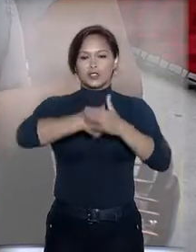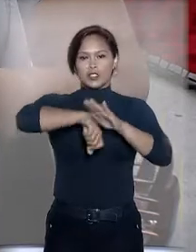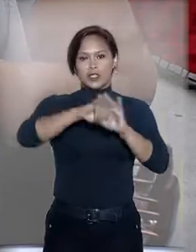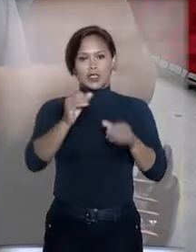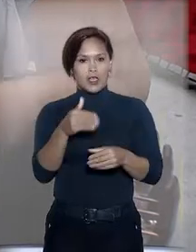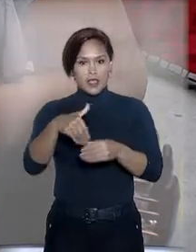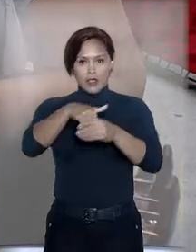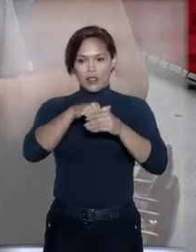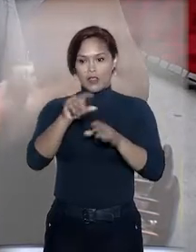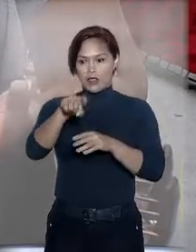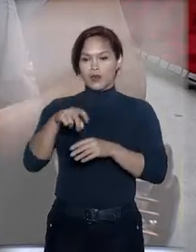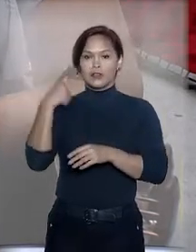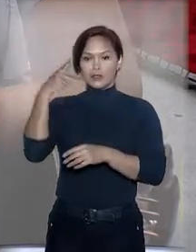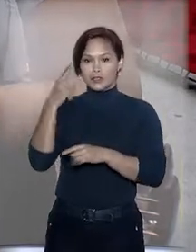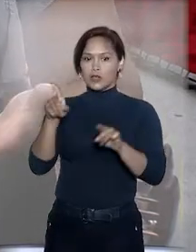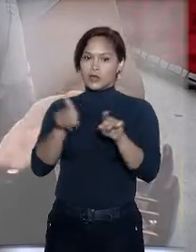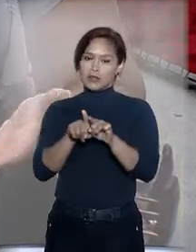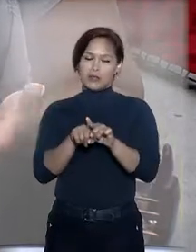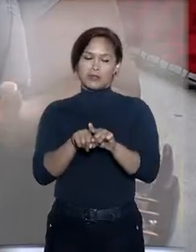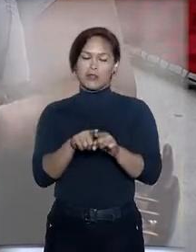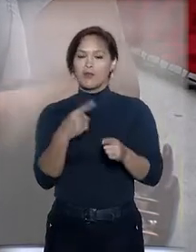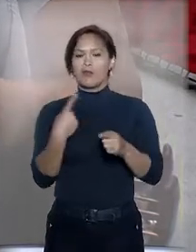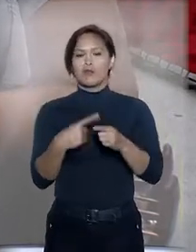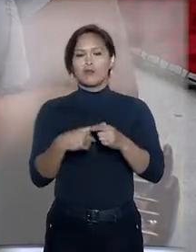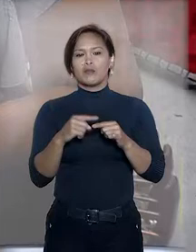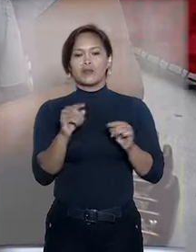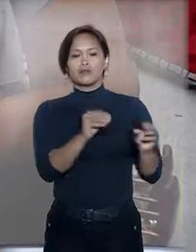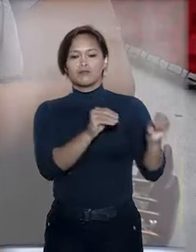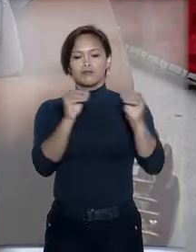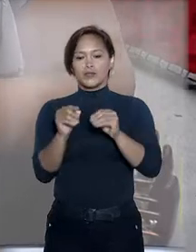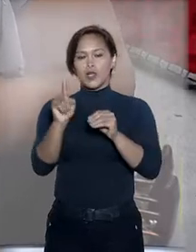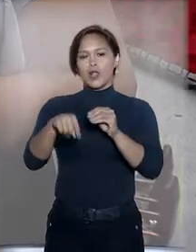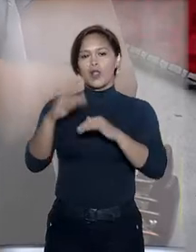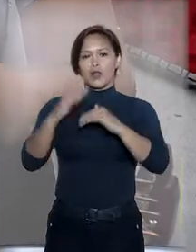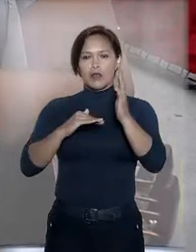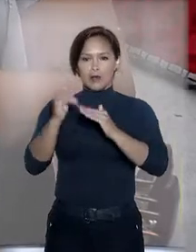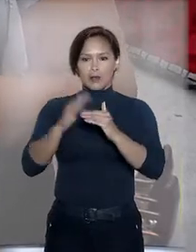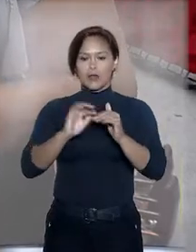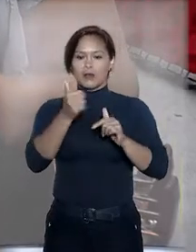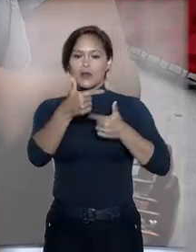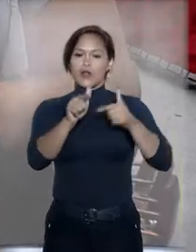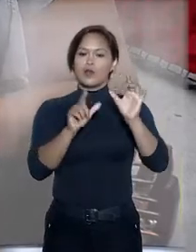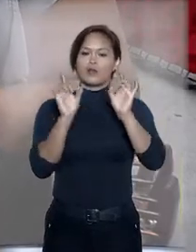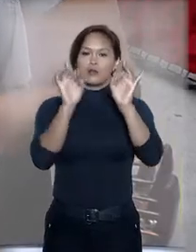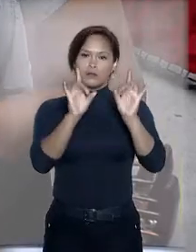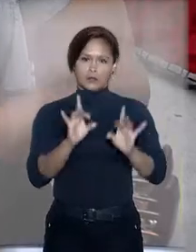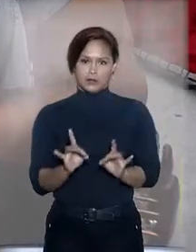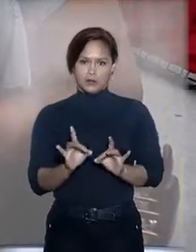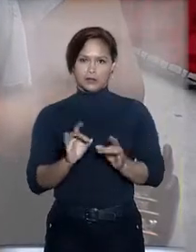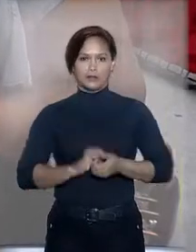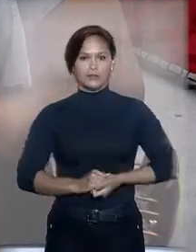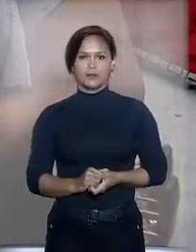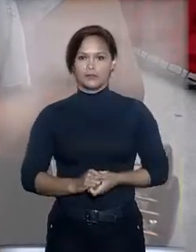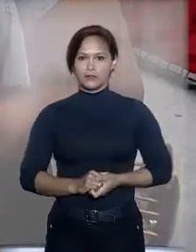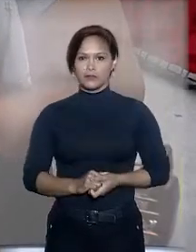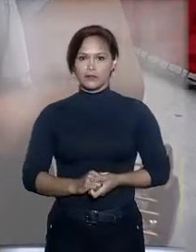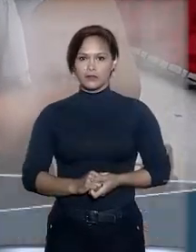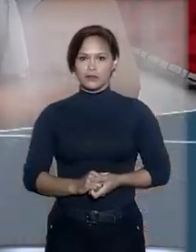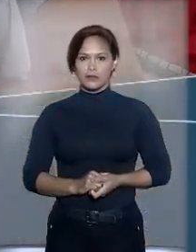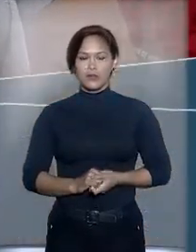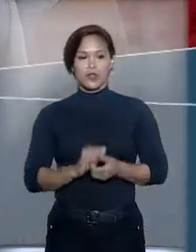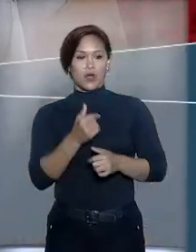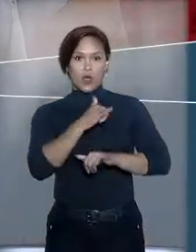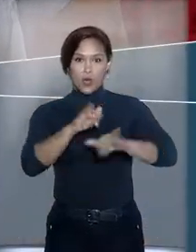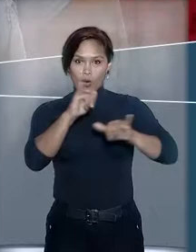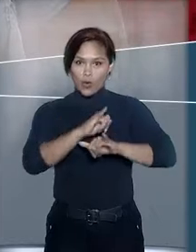eleitoral ao ex-vereador e, por isso, não há razão para o deslocamento da competência para a justiça especializada.